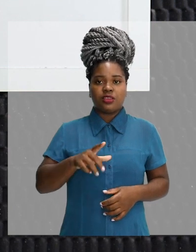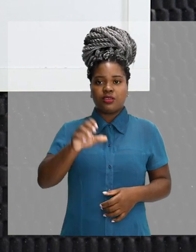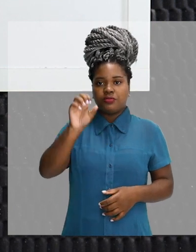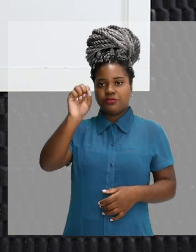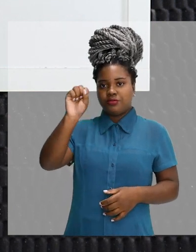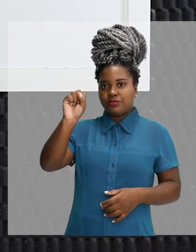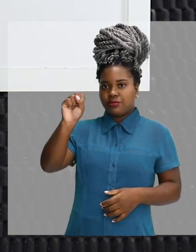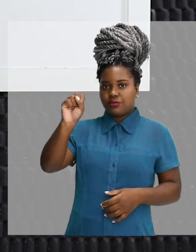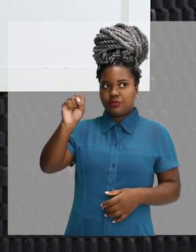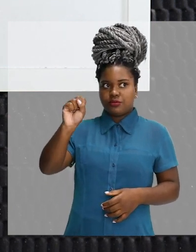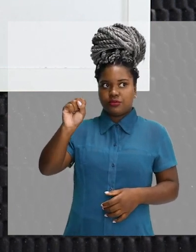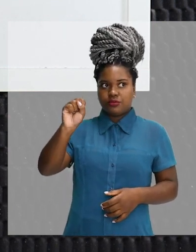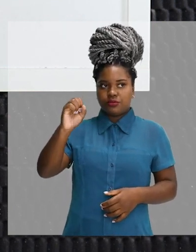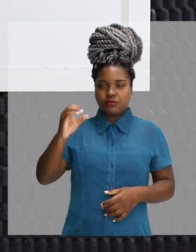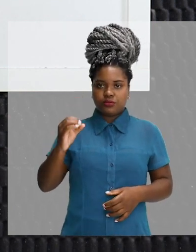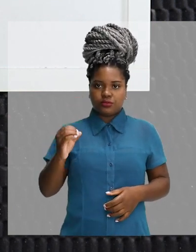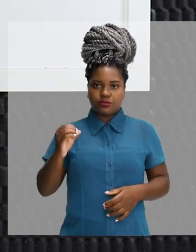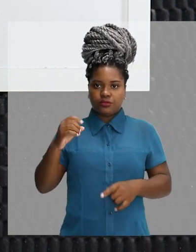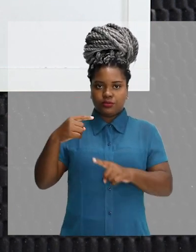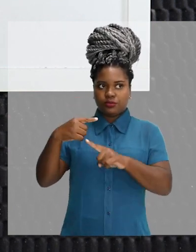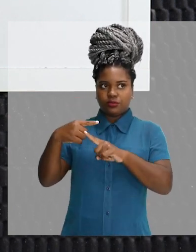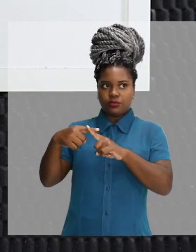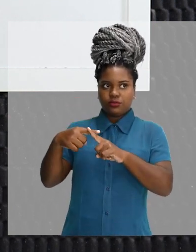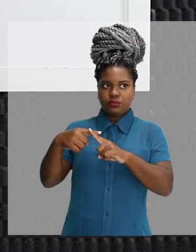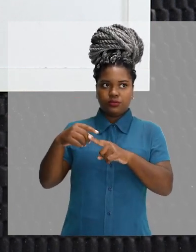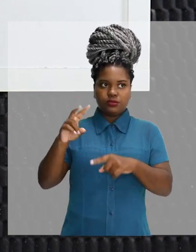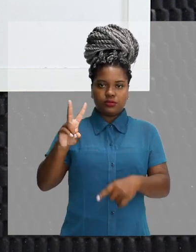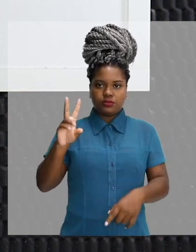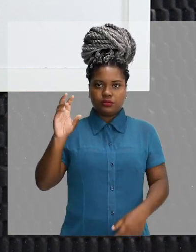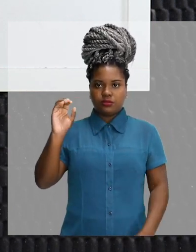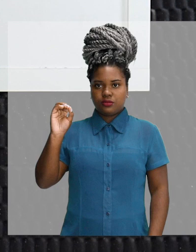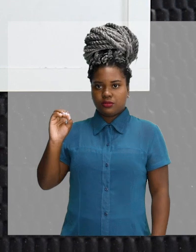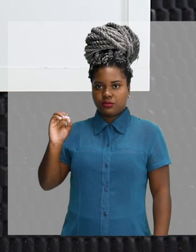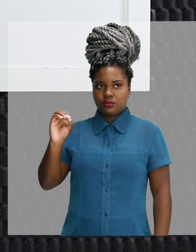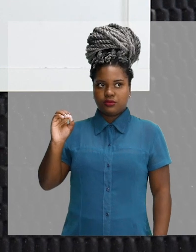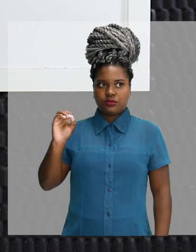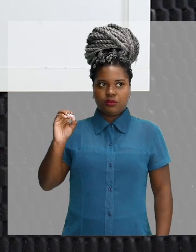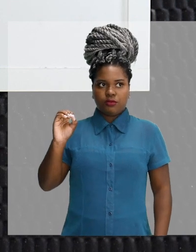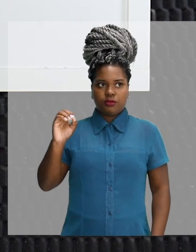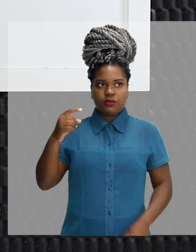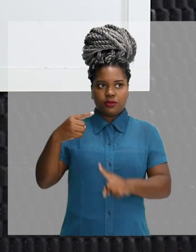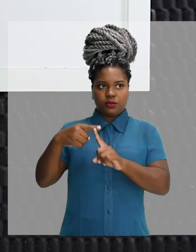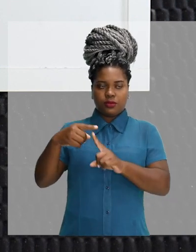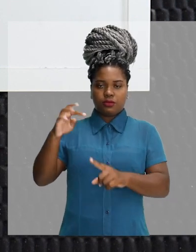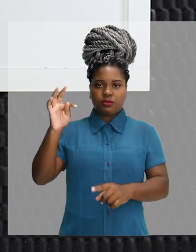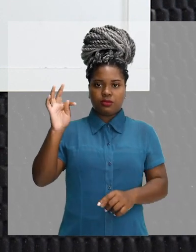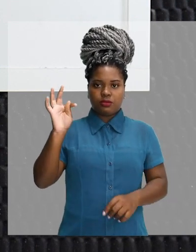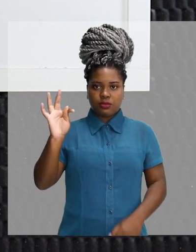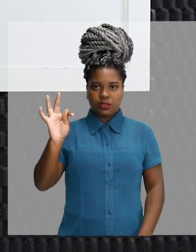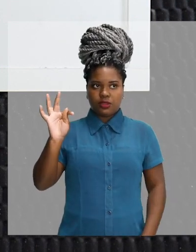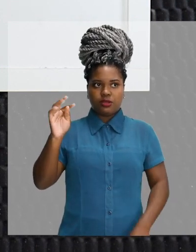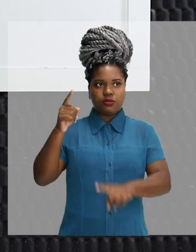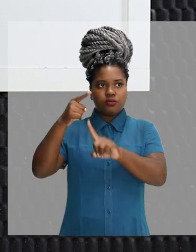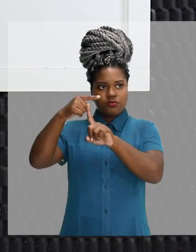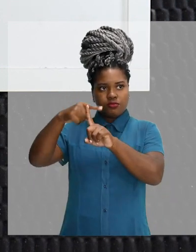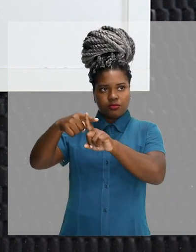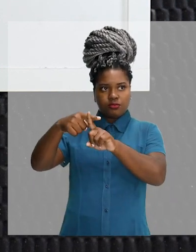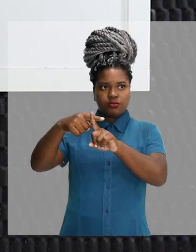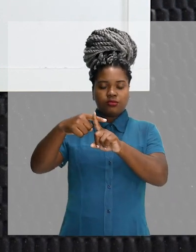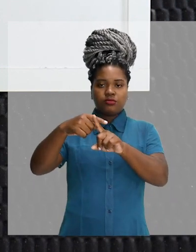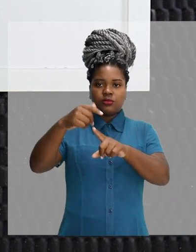inicial, mais velocidade inicial vezes tempo, mais a metade